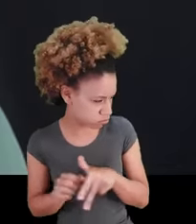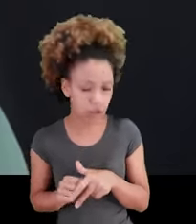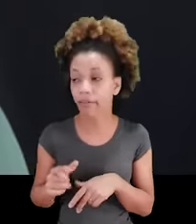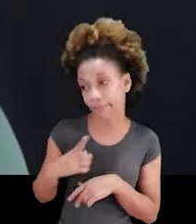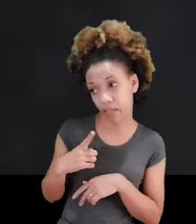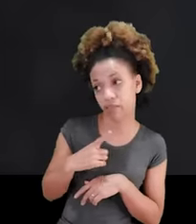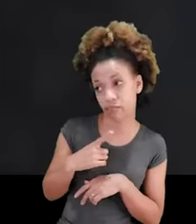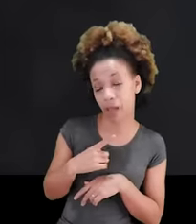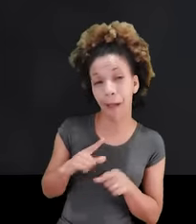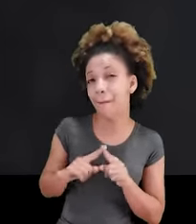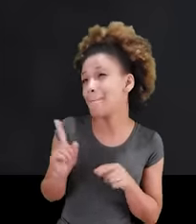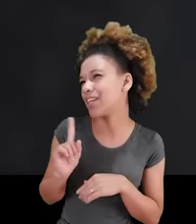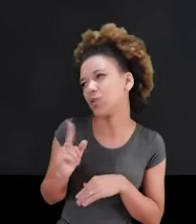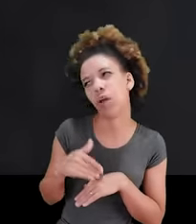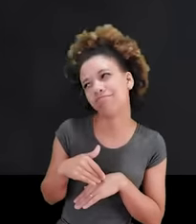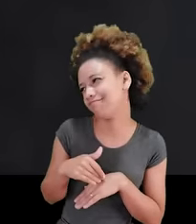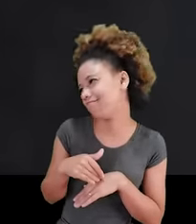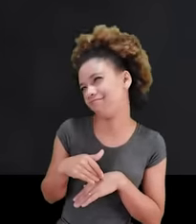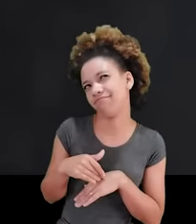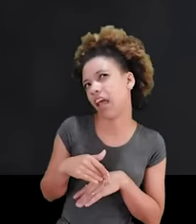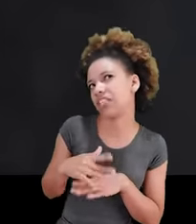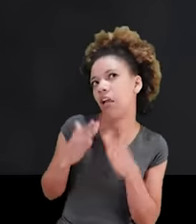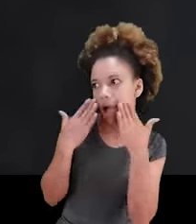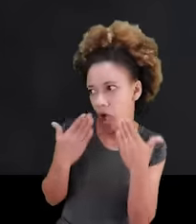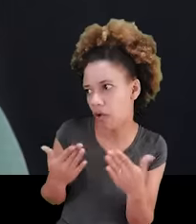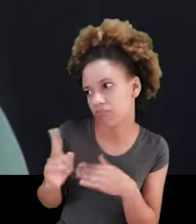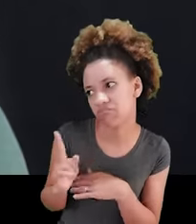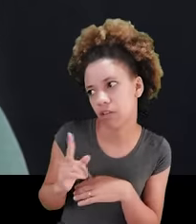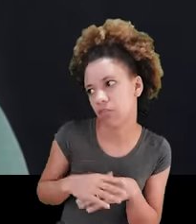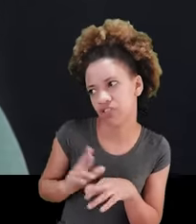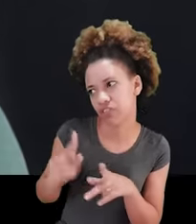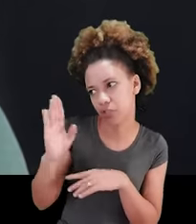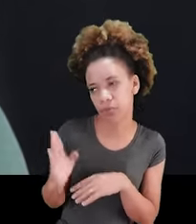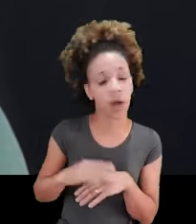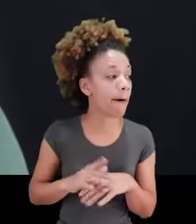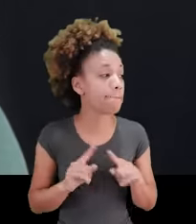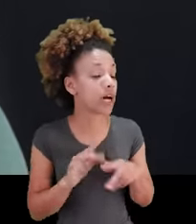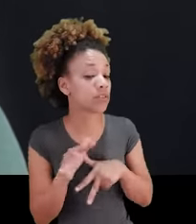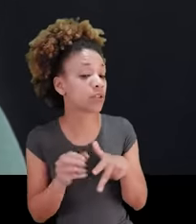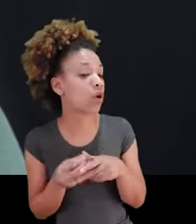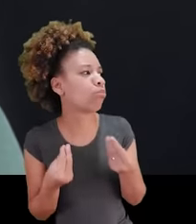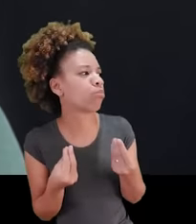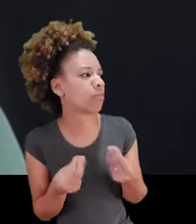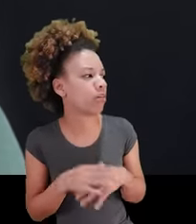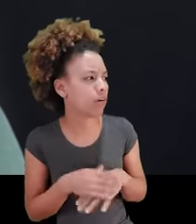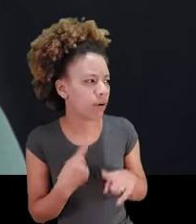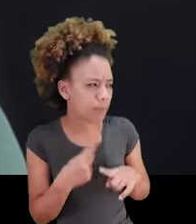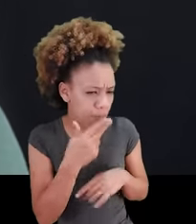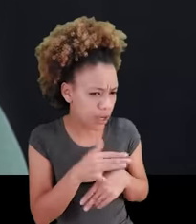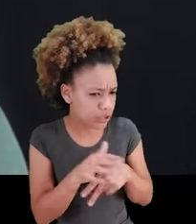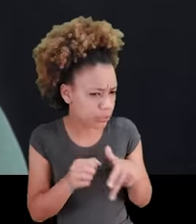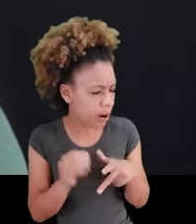A gente copiou isso... Mas não é tão... Não é tão descarada como você. É, mas de onde vem essa corrupção? Assim, porque eu acho que a